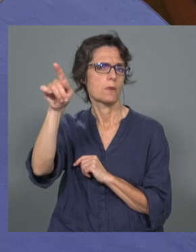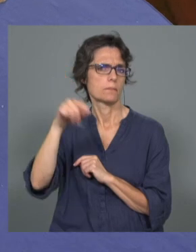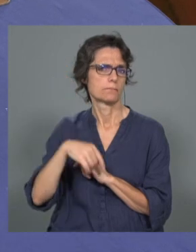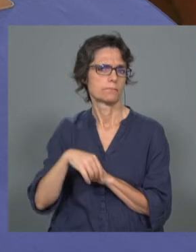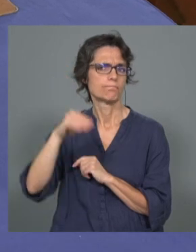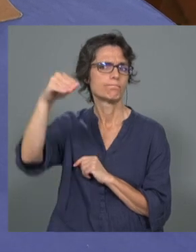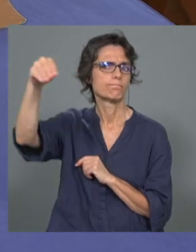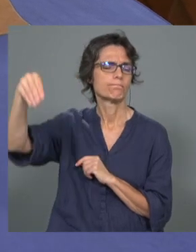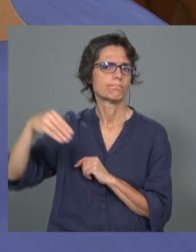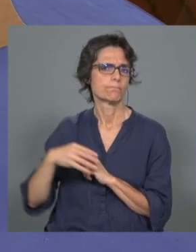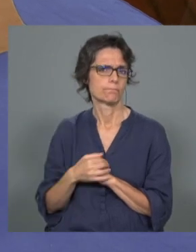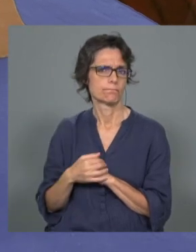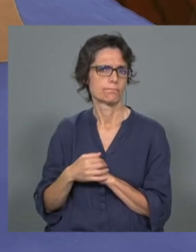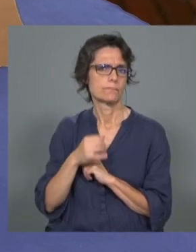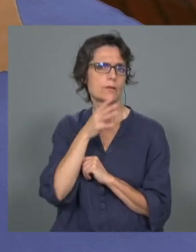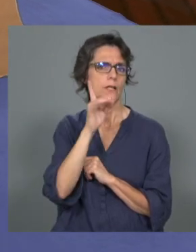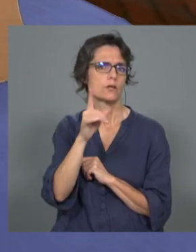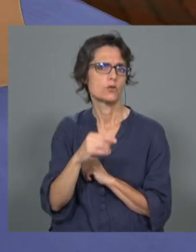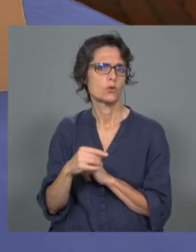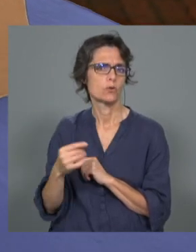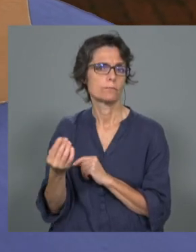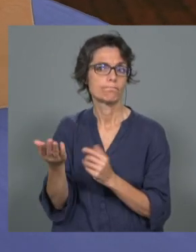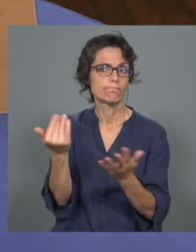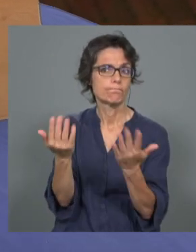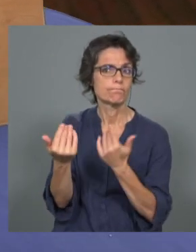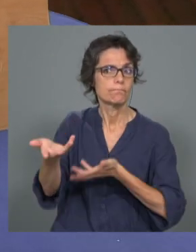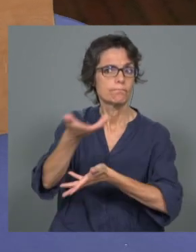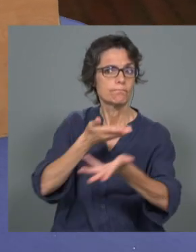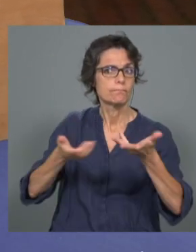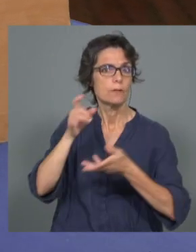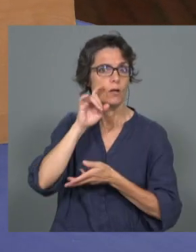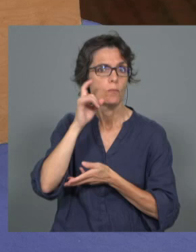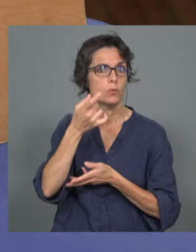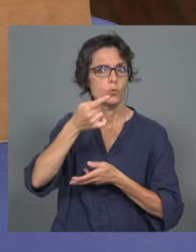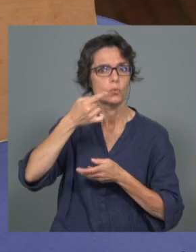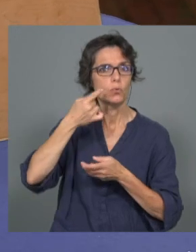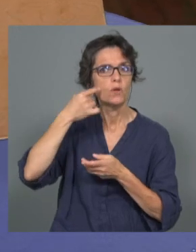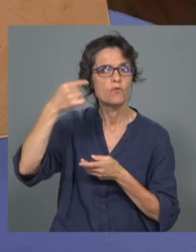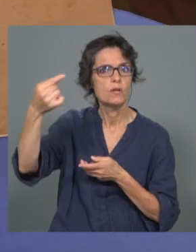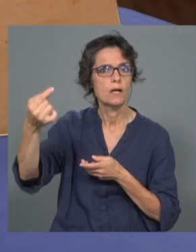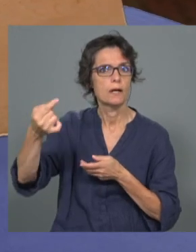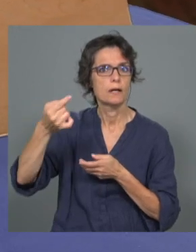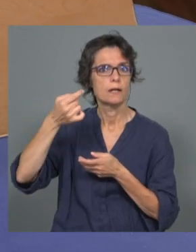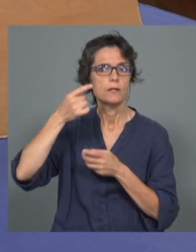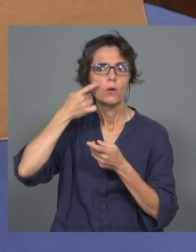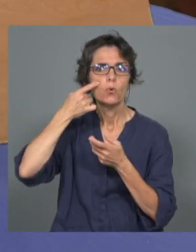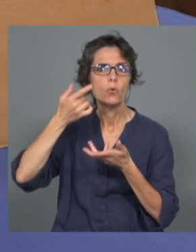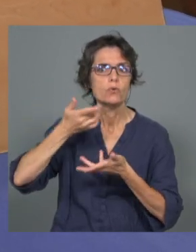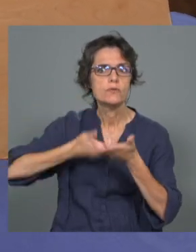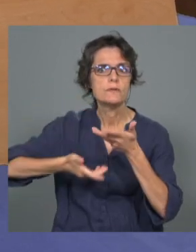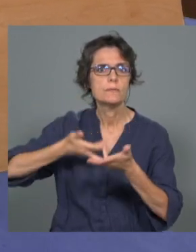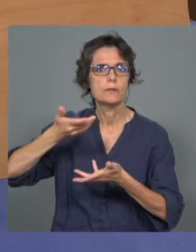muita dinâmica de itinerância, de partilha, de procura, de saída, como se tornou